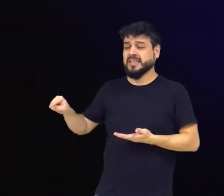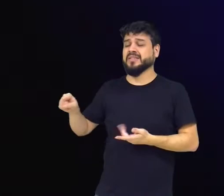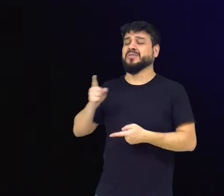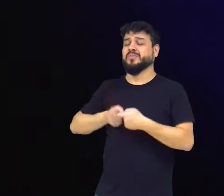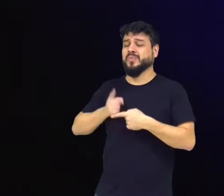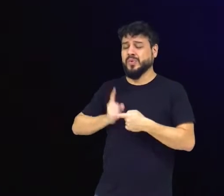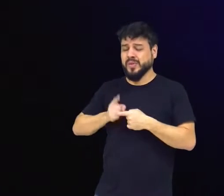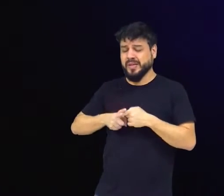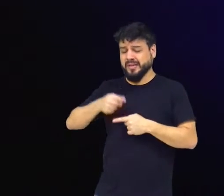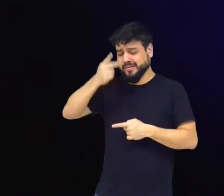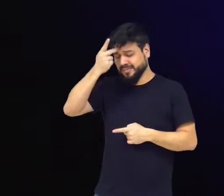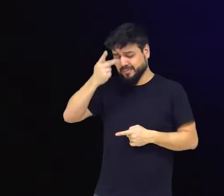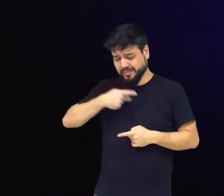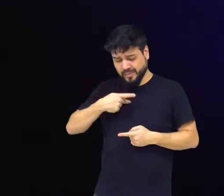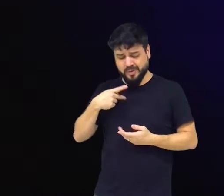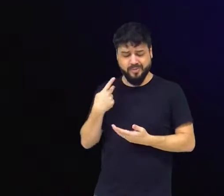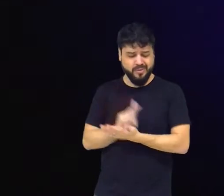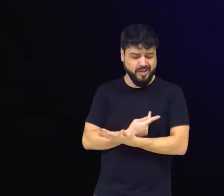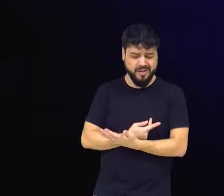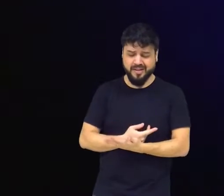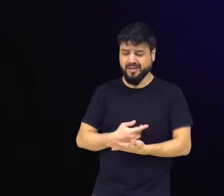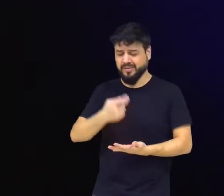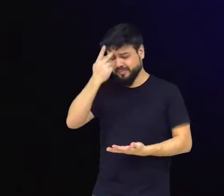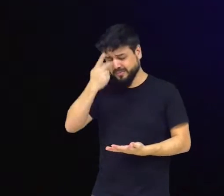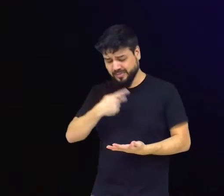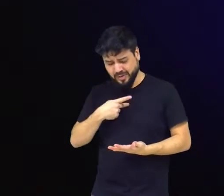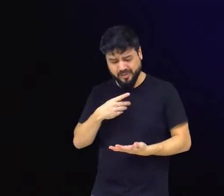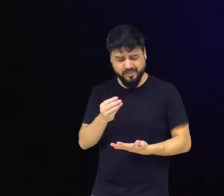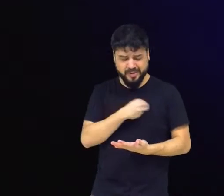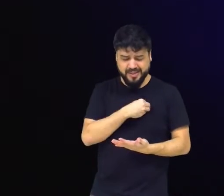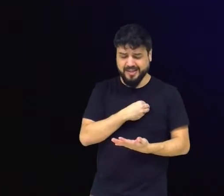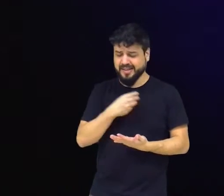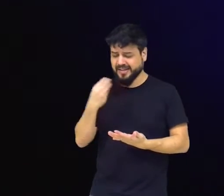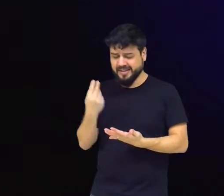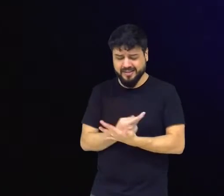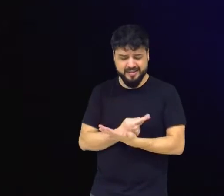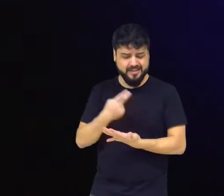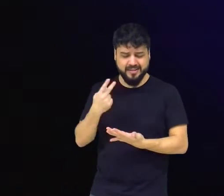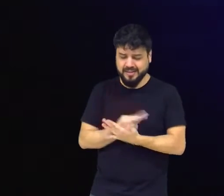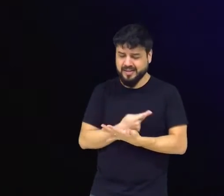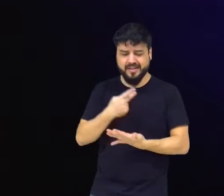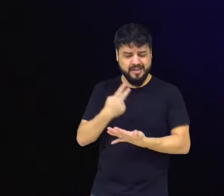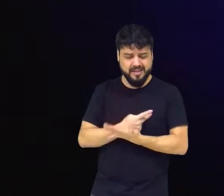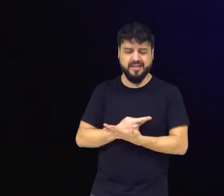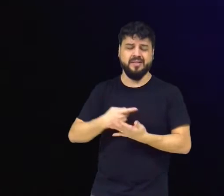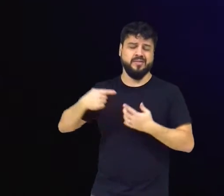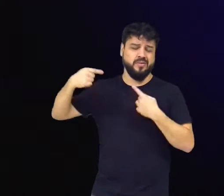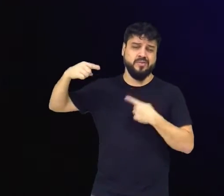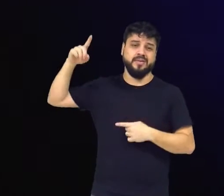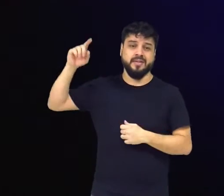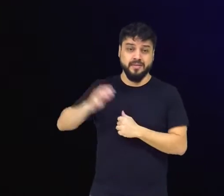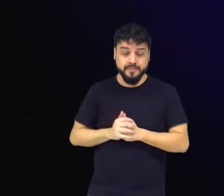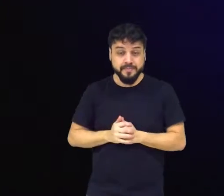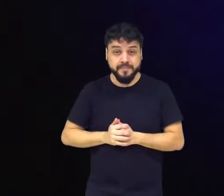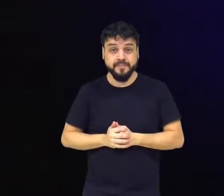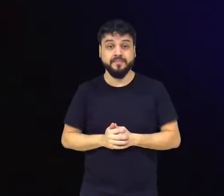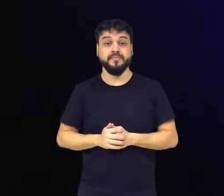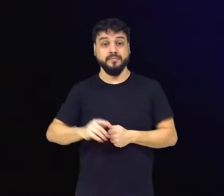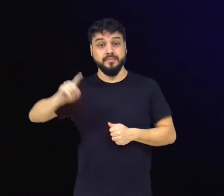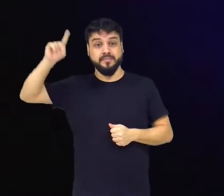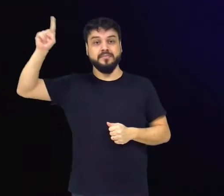de suas próprias ofensas, de seus próprios pecados e iniquidades cometidos contra Deus. A mão do Senhor, então,